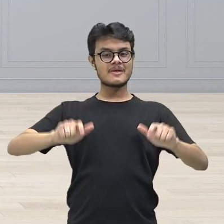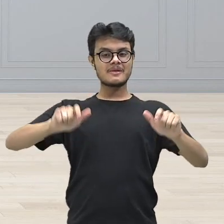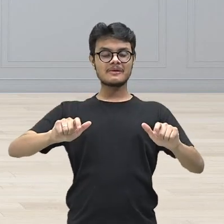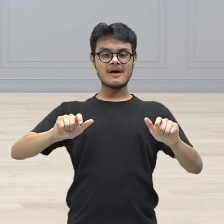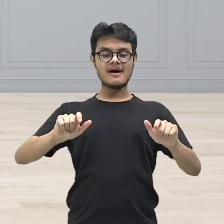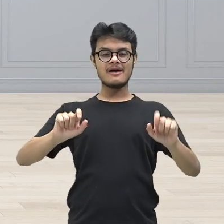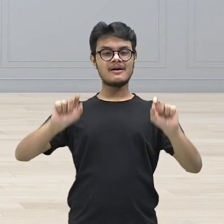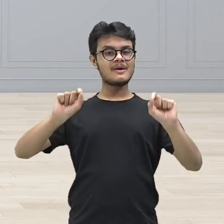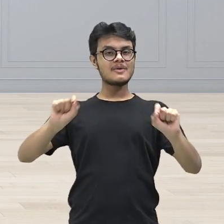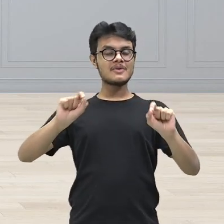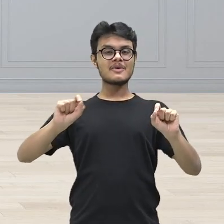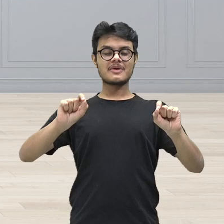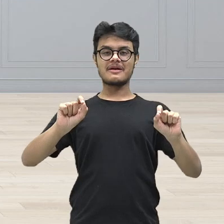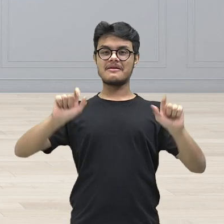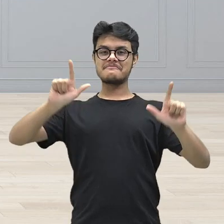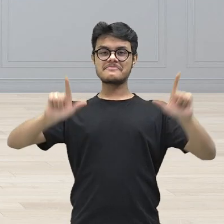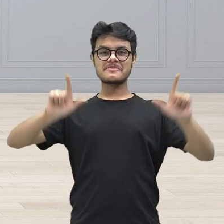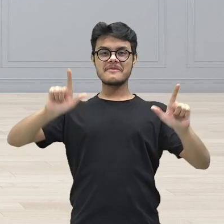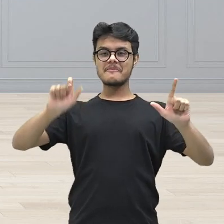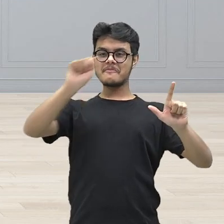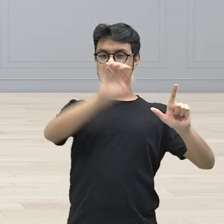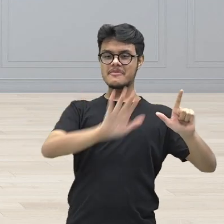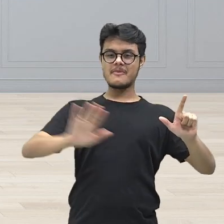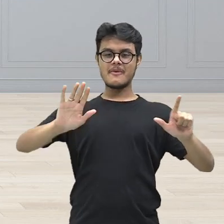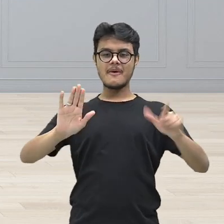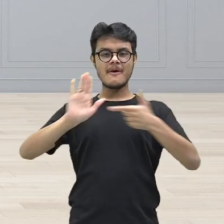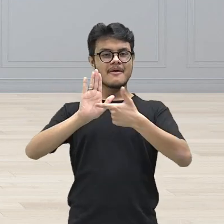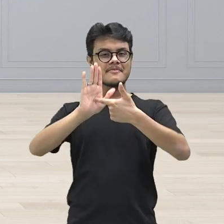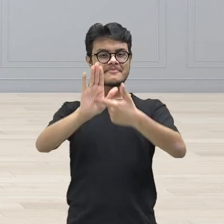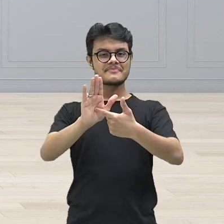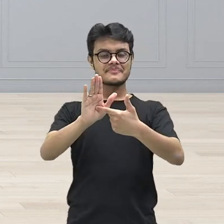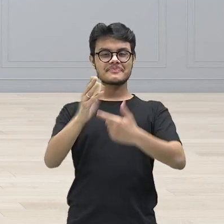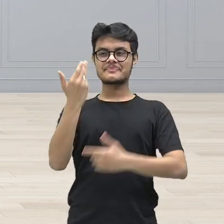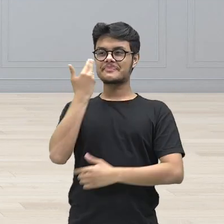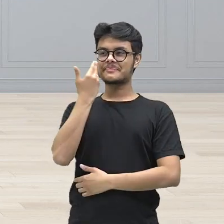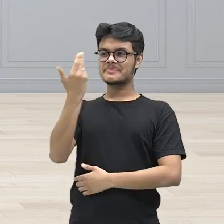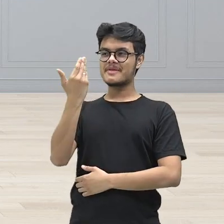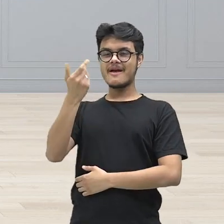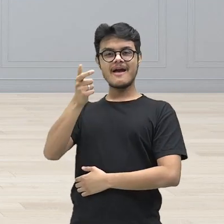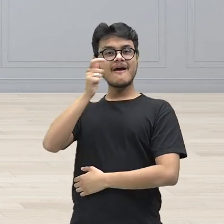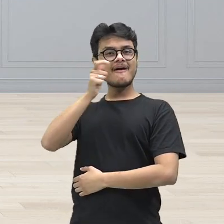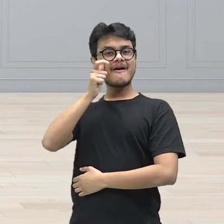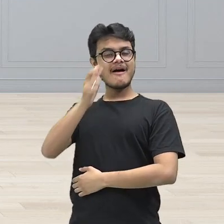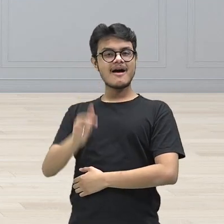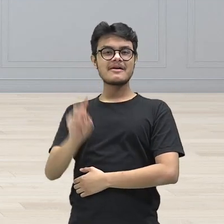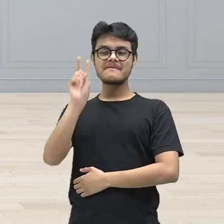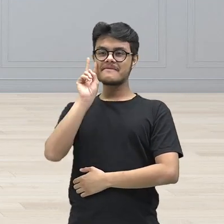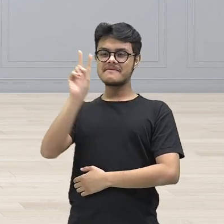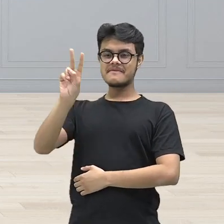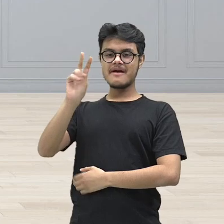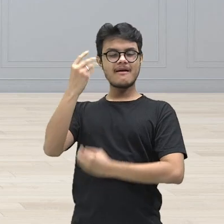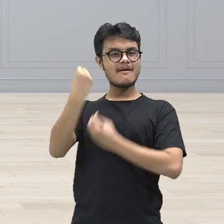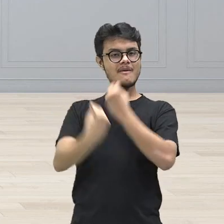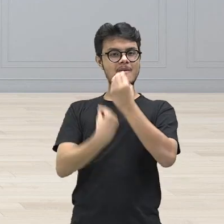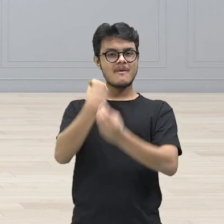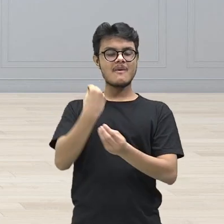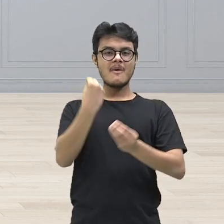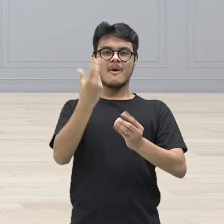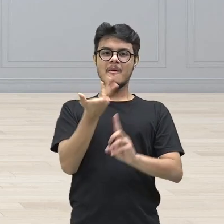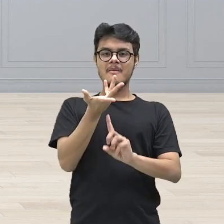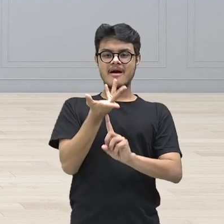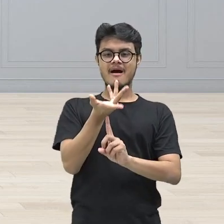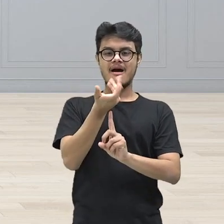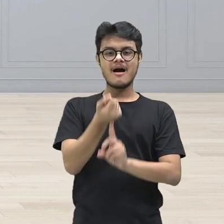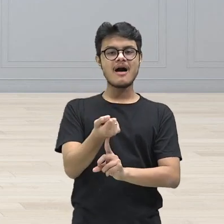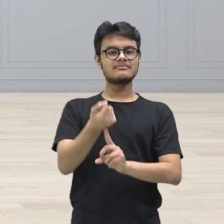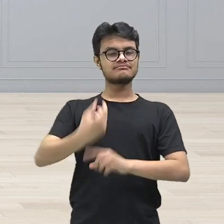numa exposição, porque a gente está aqui para entender como essas obras elas participam do cotidiano